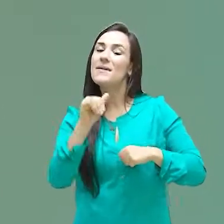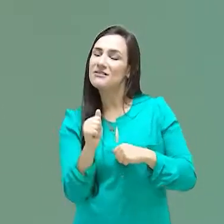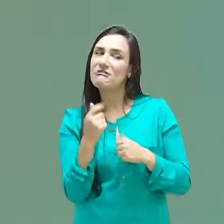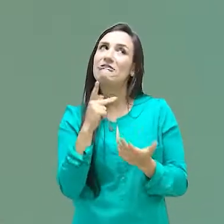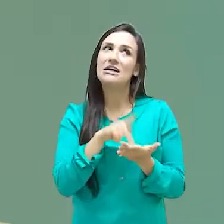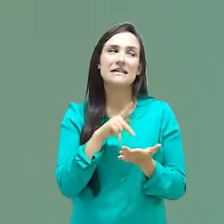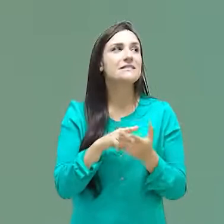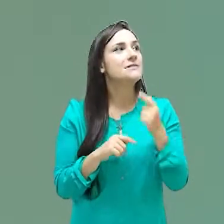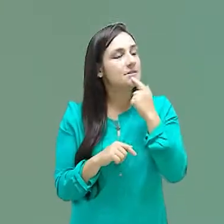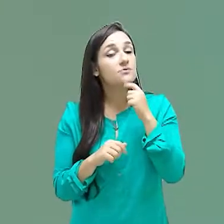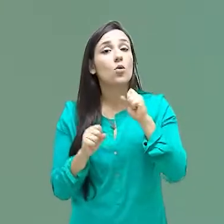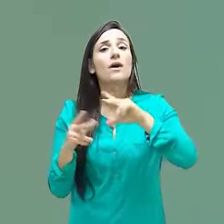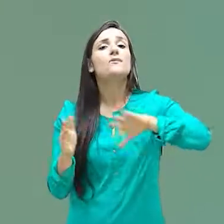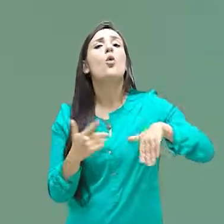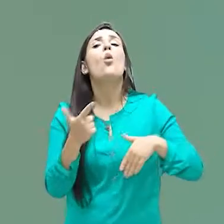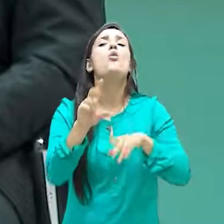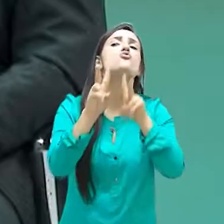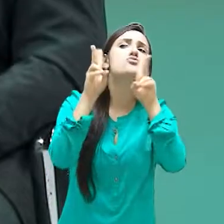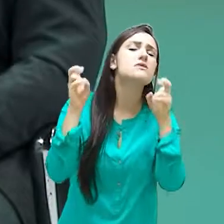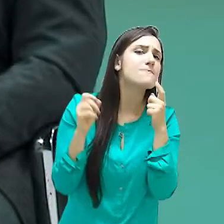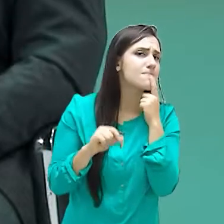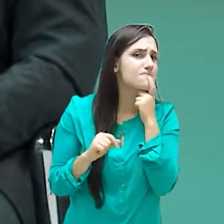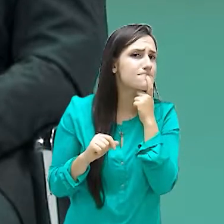de saúde. Tem mais algum tema, Tiago?